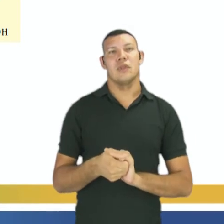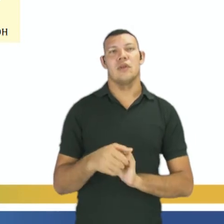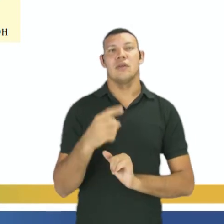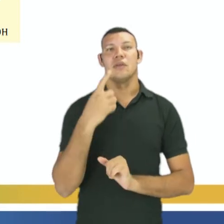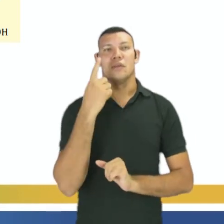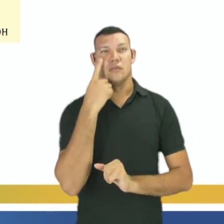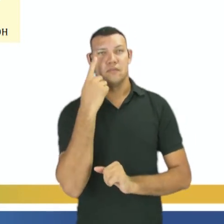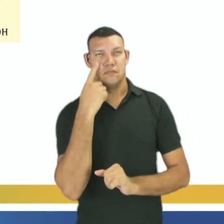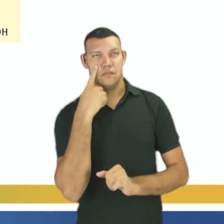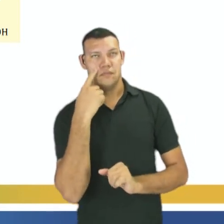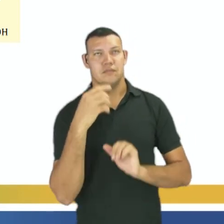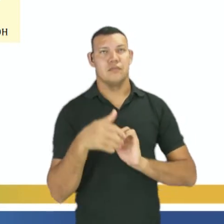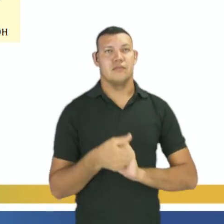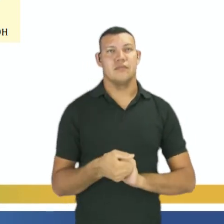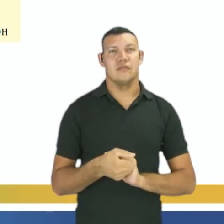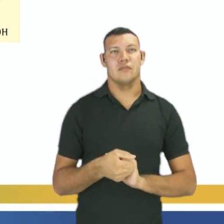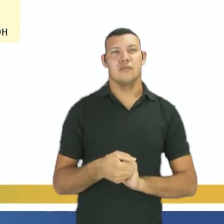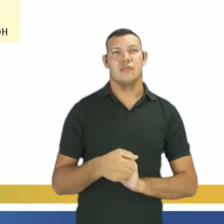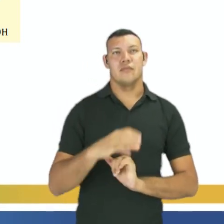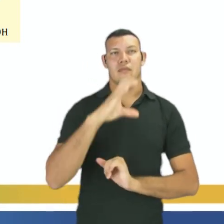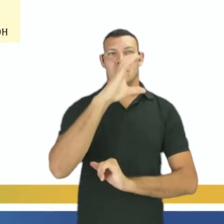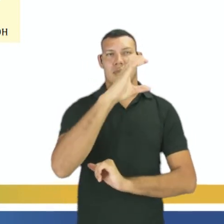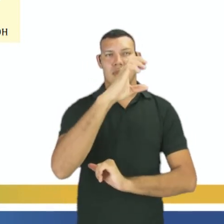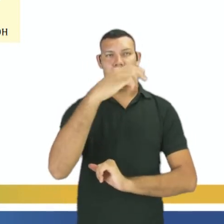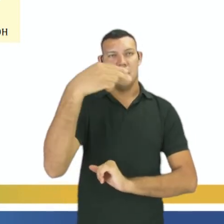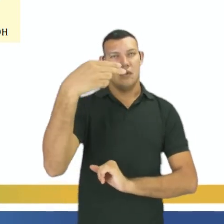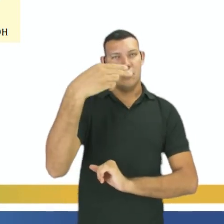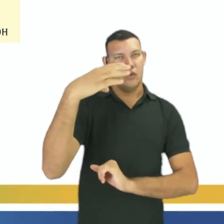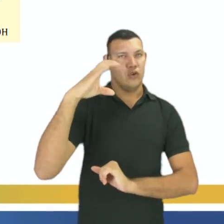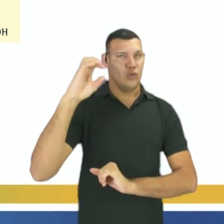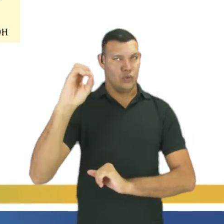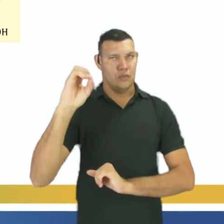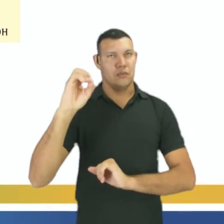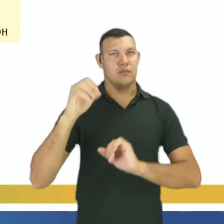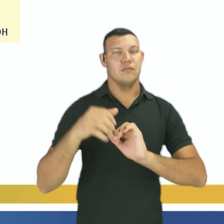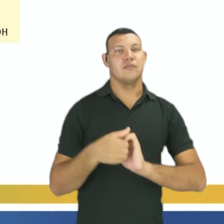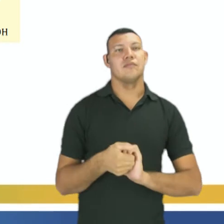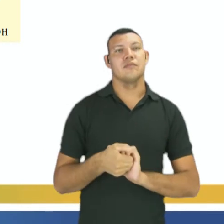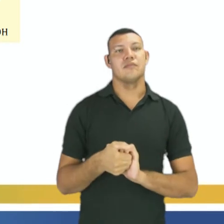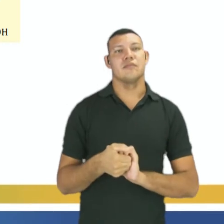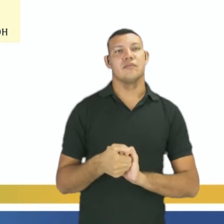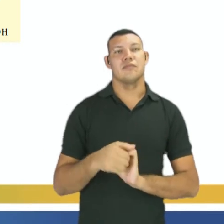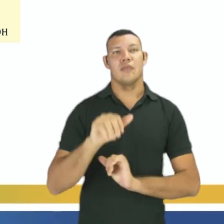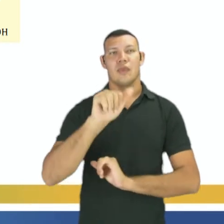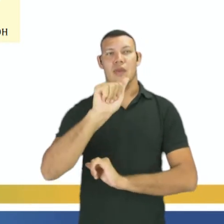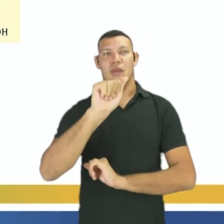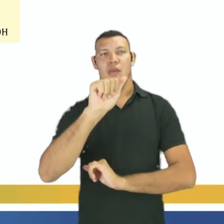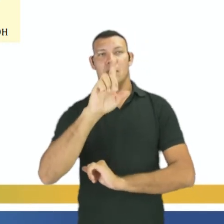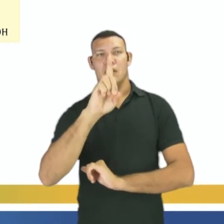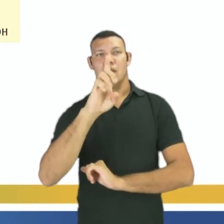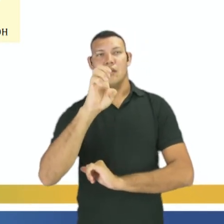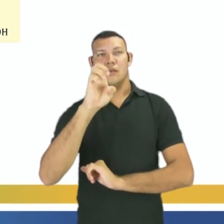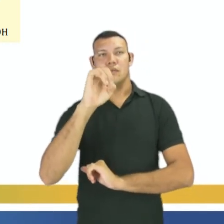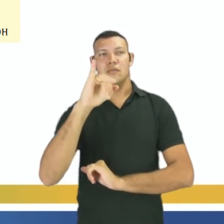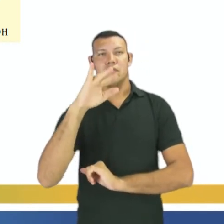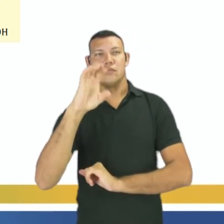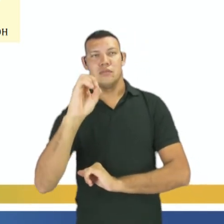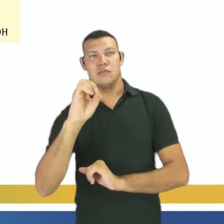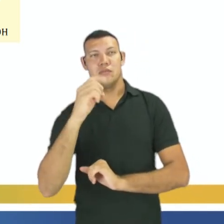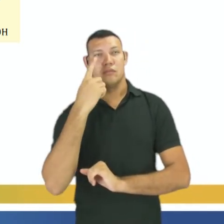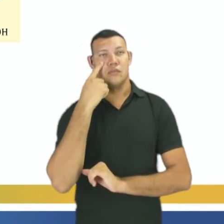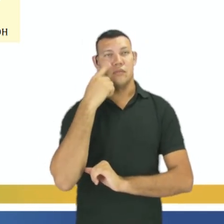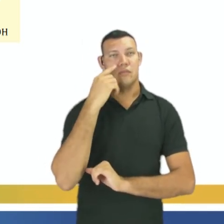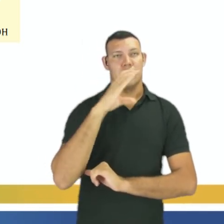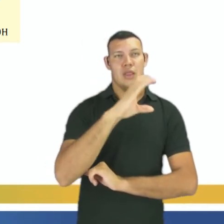temos com a carbonila, que é ligações simples e uma dupla, nós temos o aldeído, com essa formação no